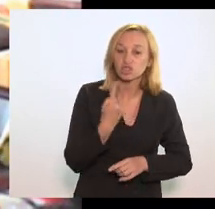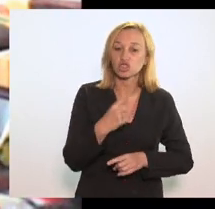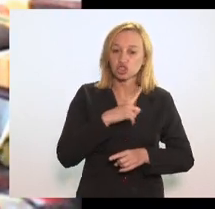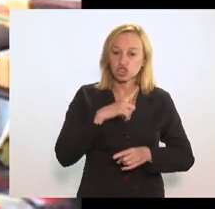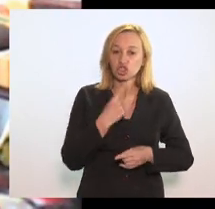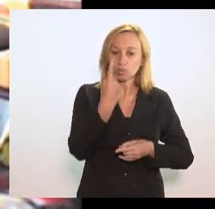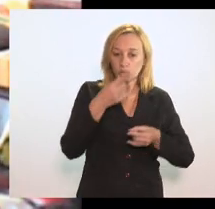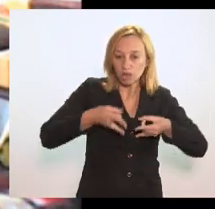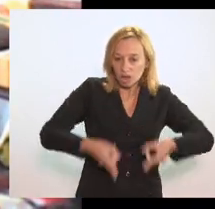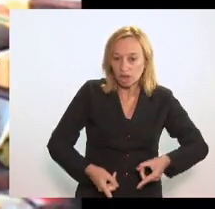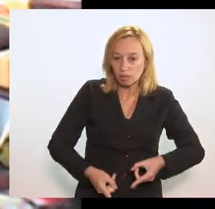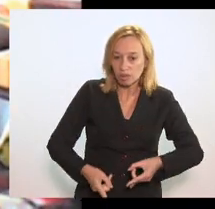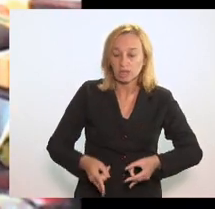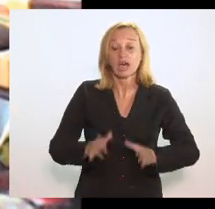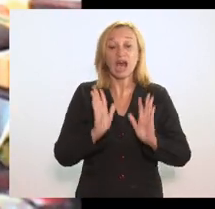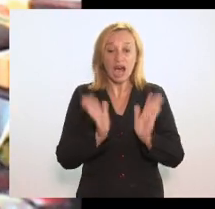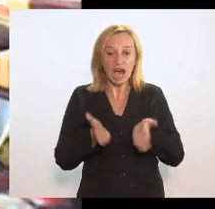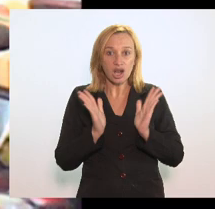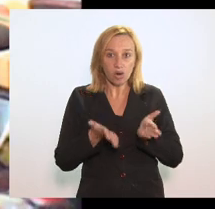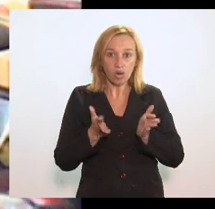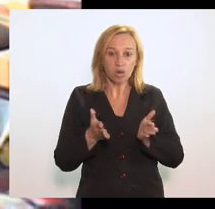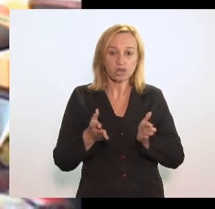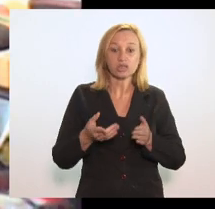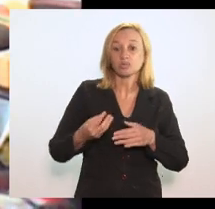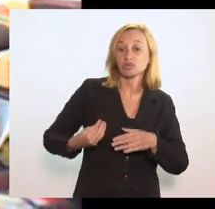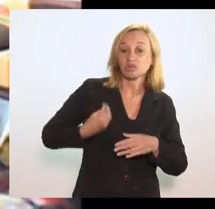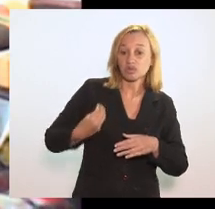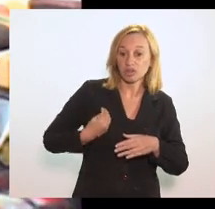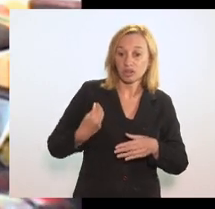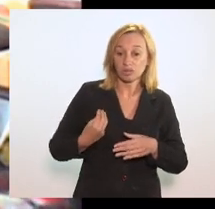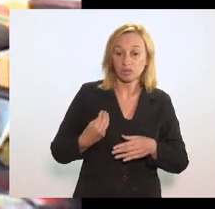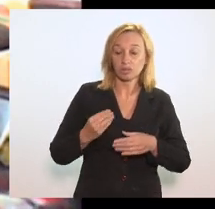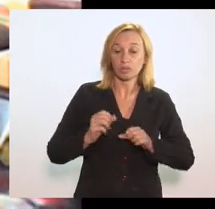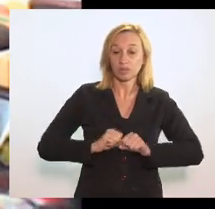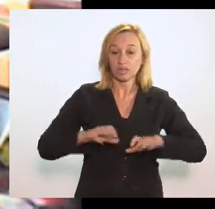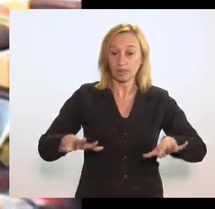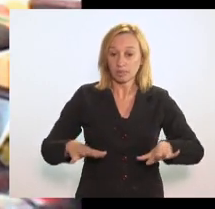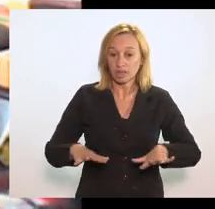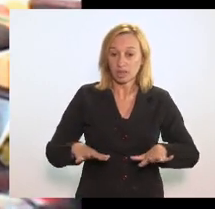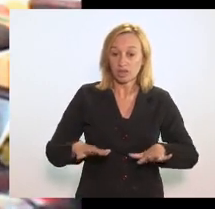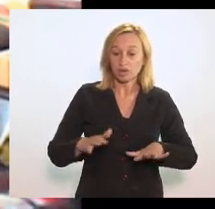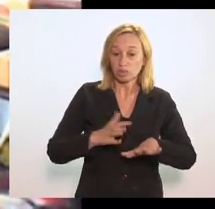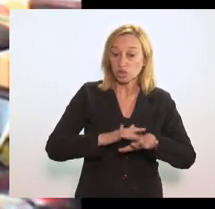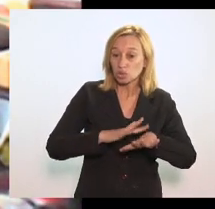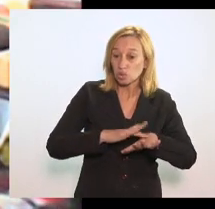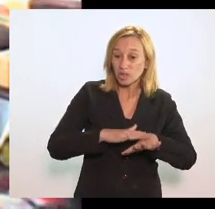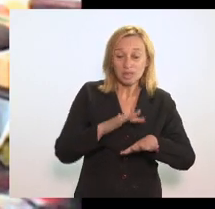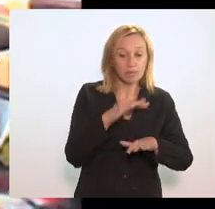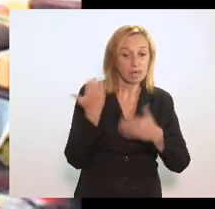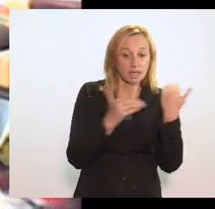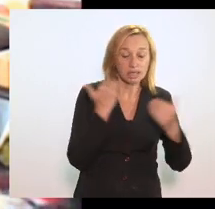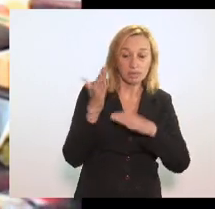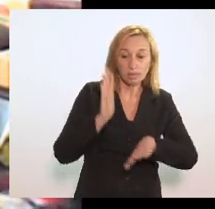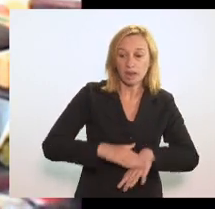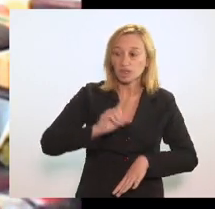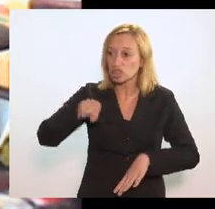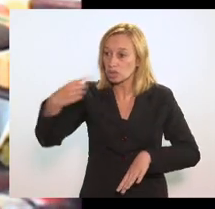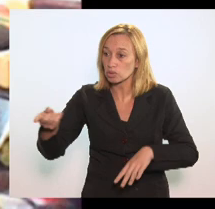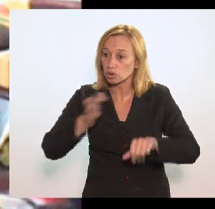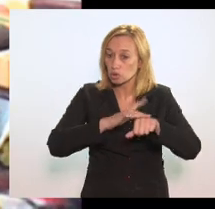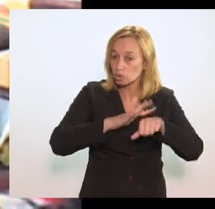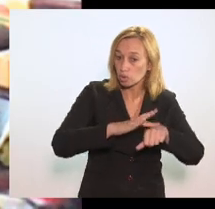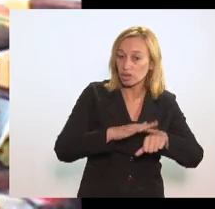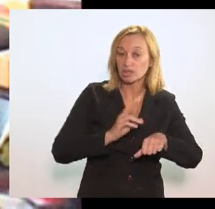corredor. Agora o que nós estamos vivenciando é que nós temos uma doença que está matando muito mais do que todas as outras